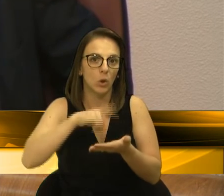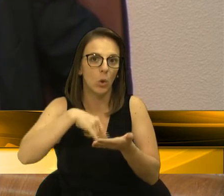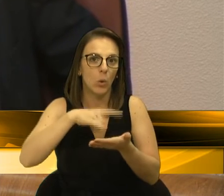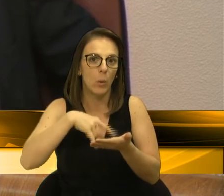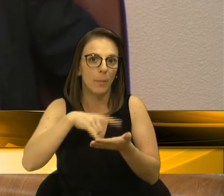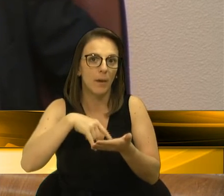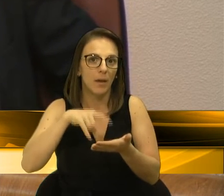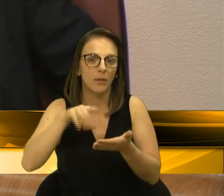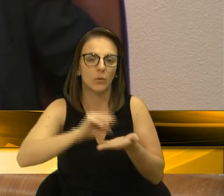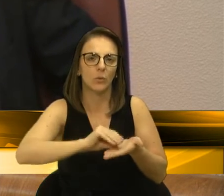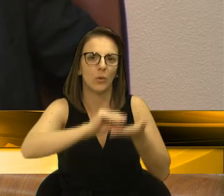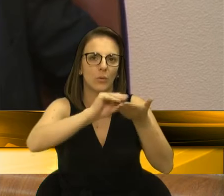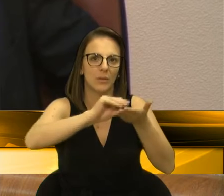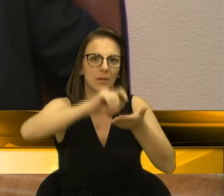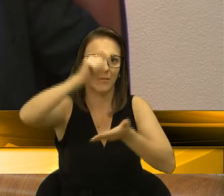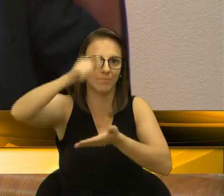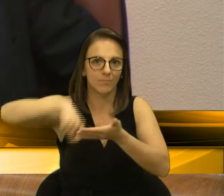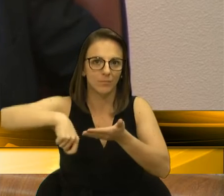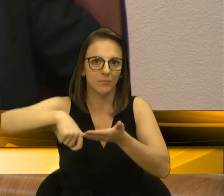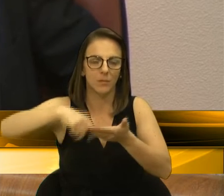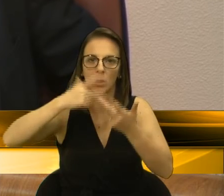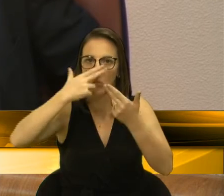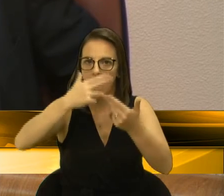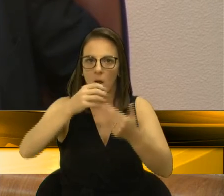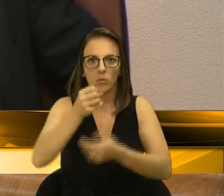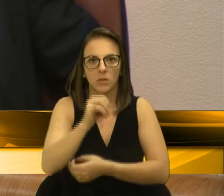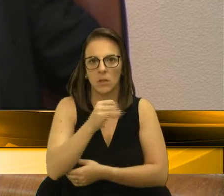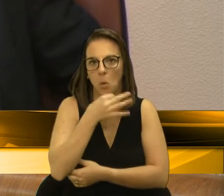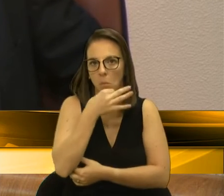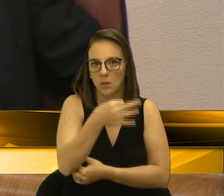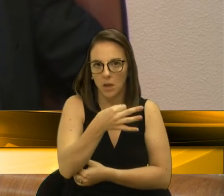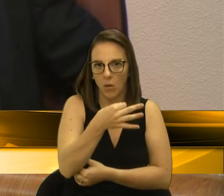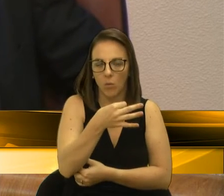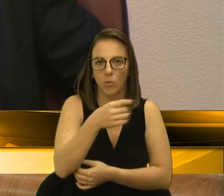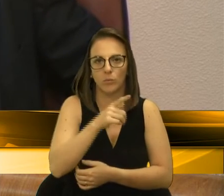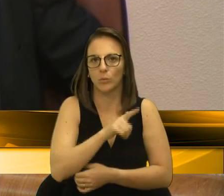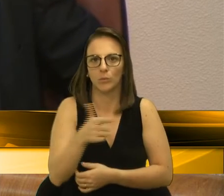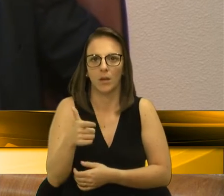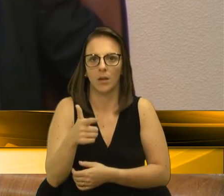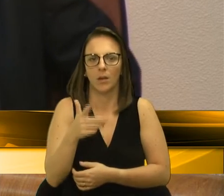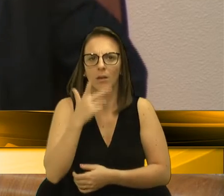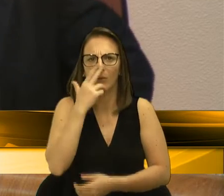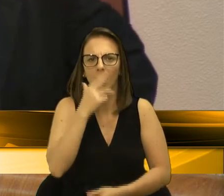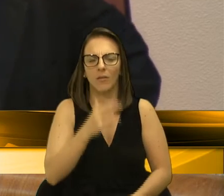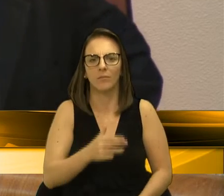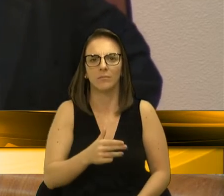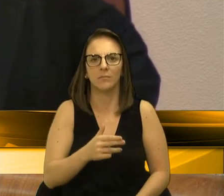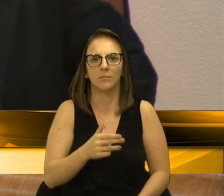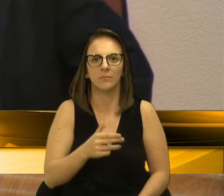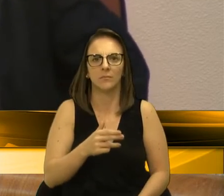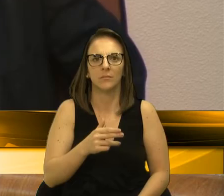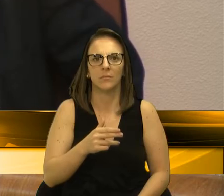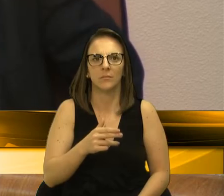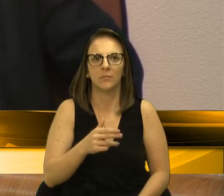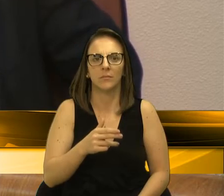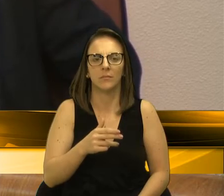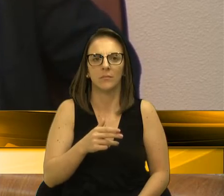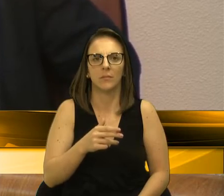essas resoluções opinativas, estando comprovado o total desprezo às atribuições legais do